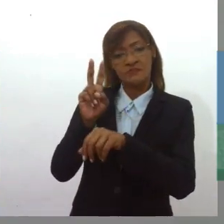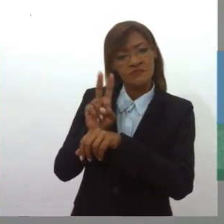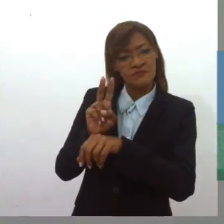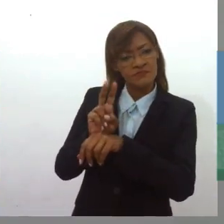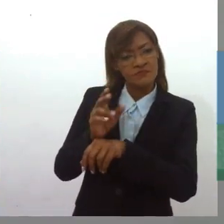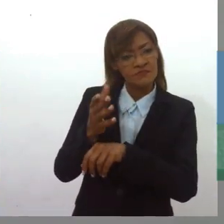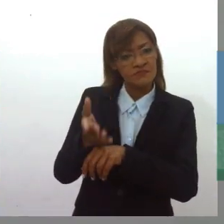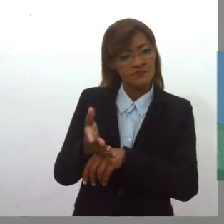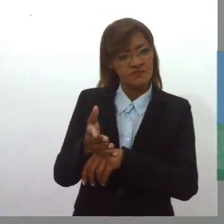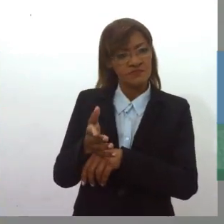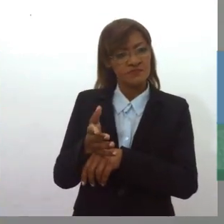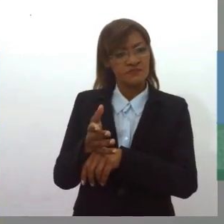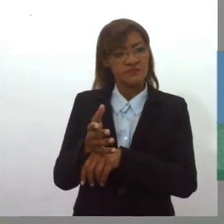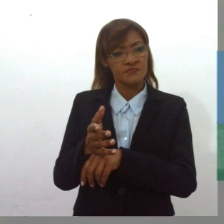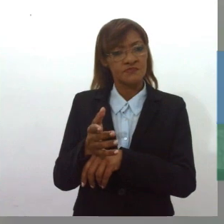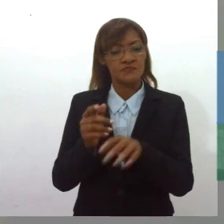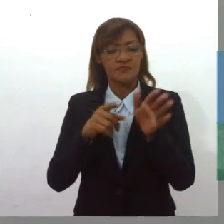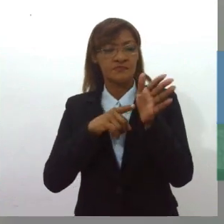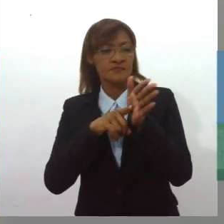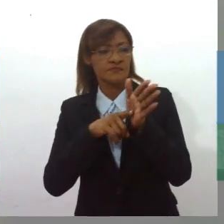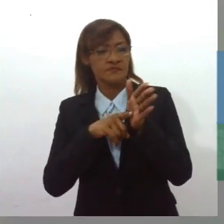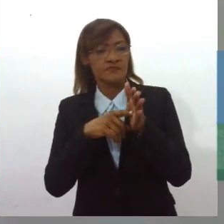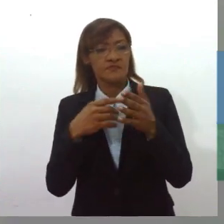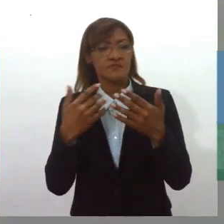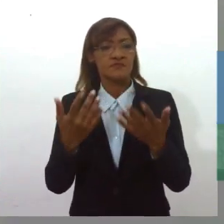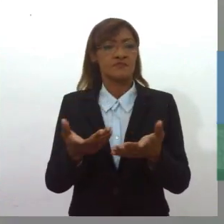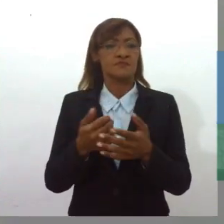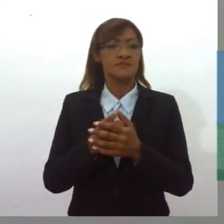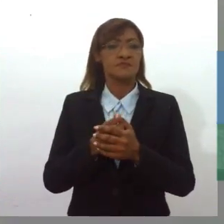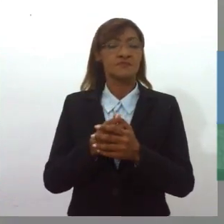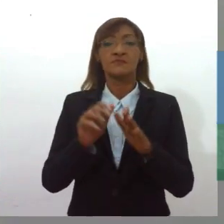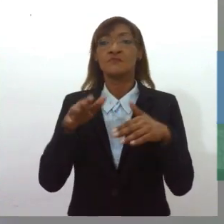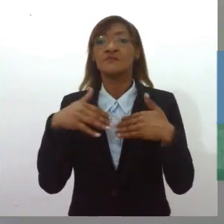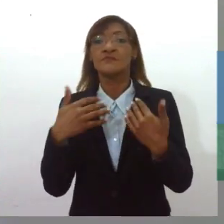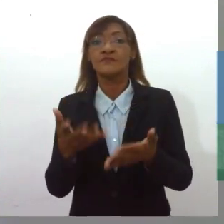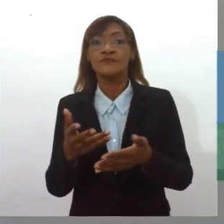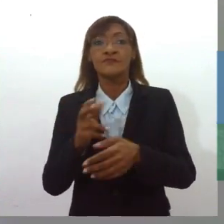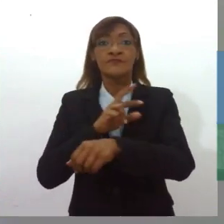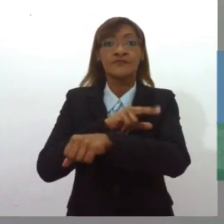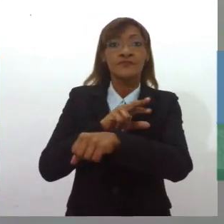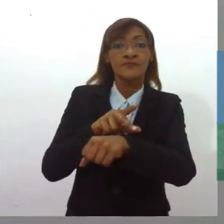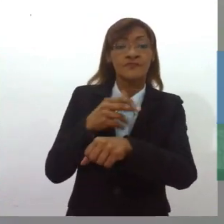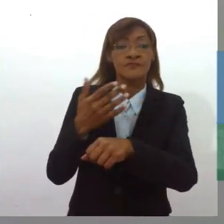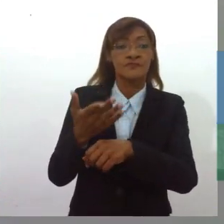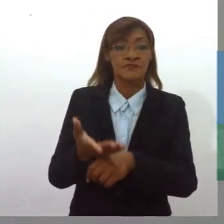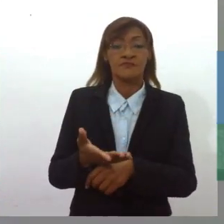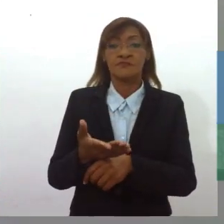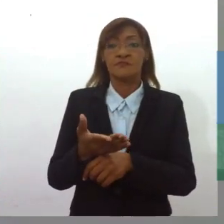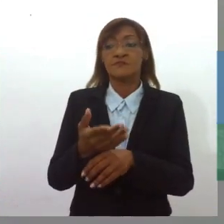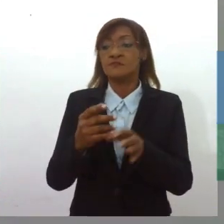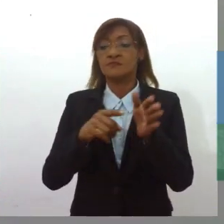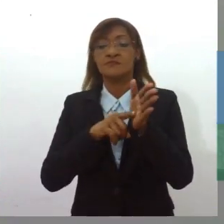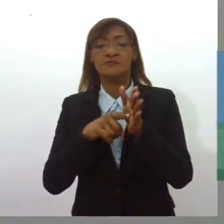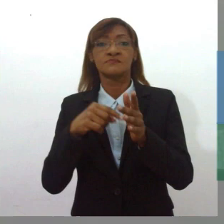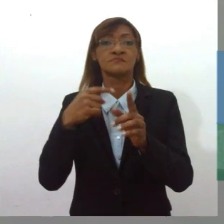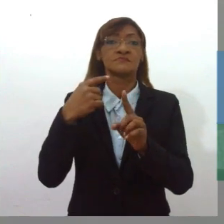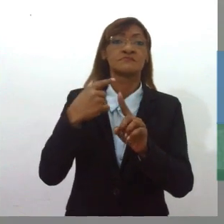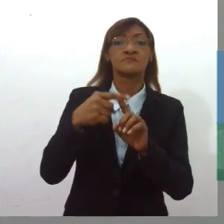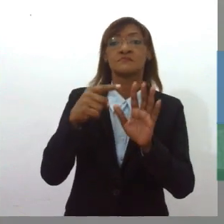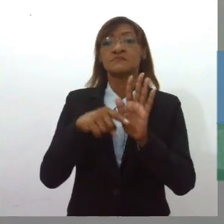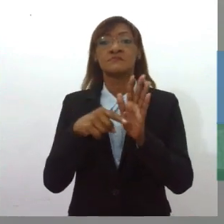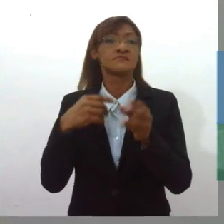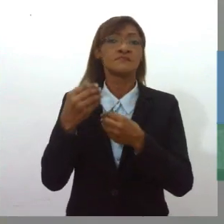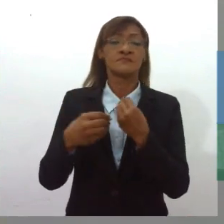o que que o animal tinha Qual foi o teste que foi feito a data o resultado desse teste isso tem que ser público né para trazer uma